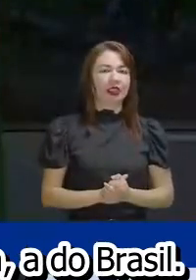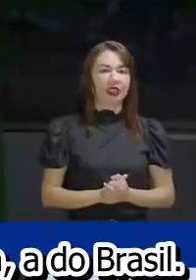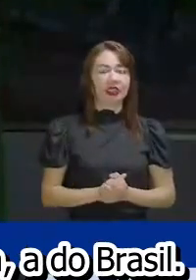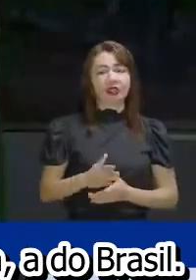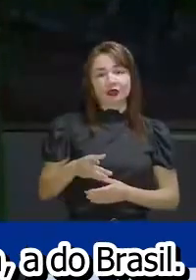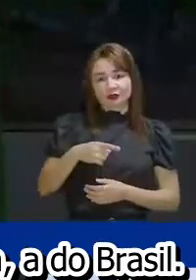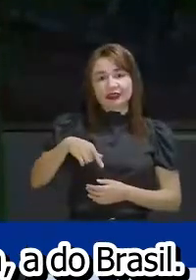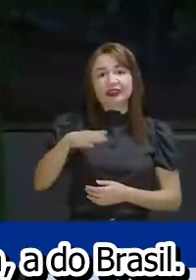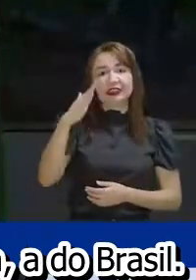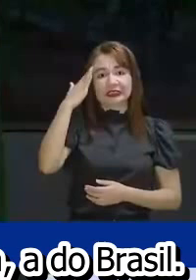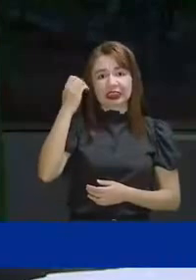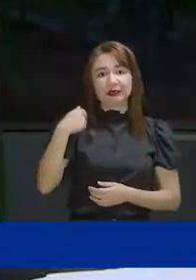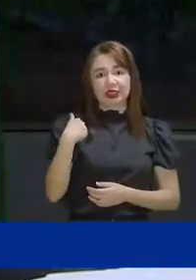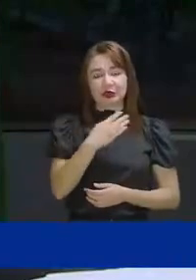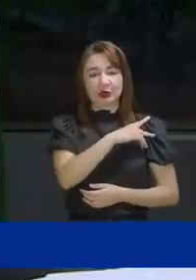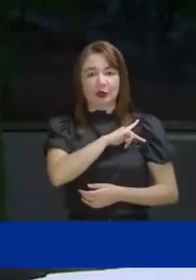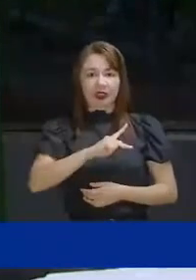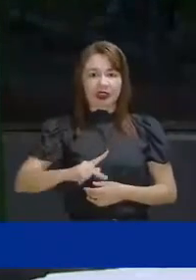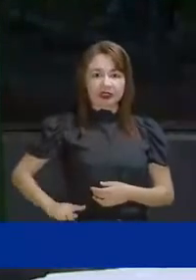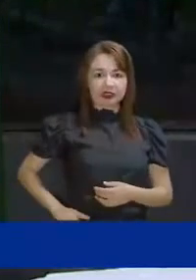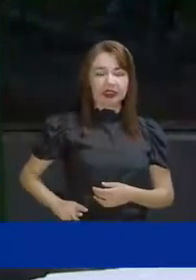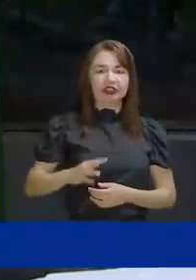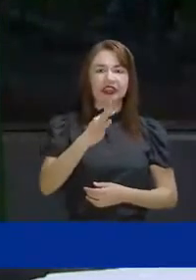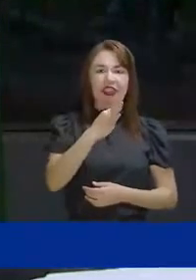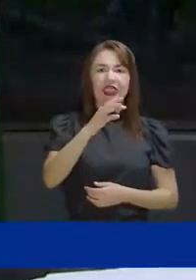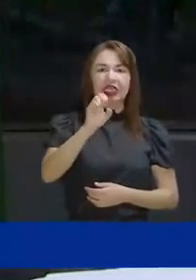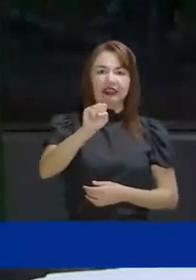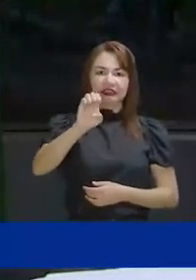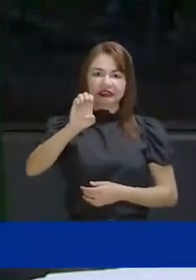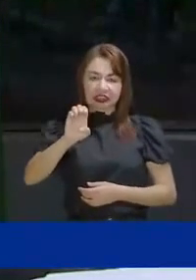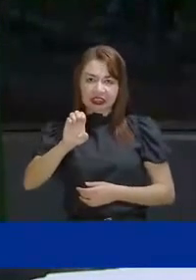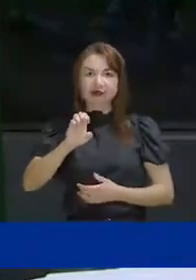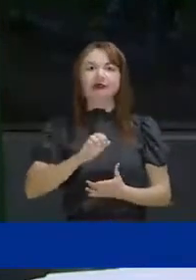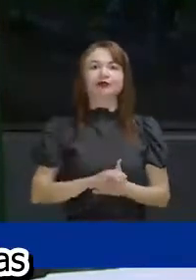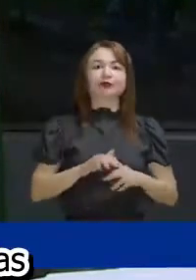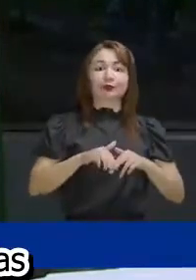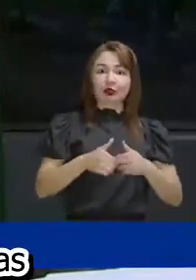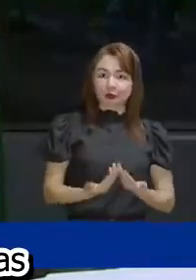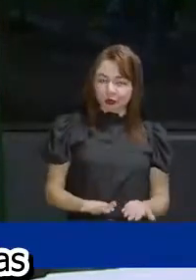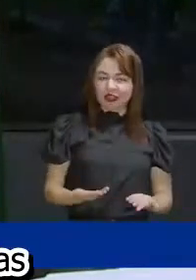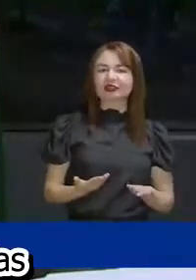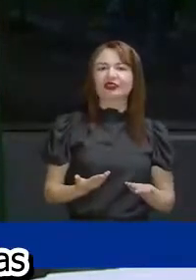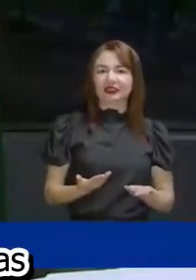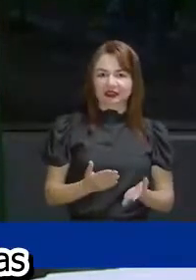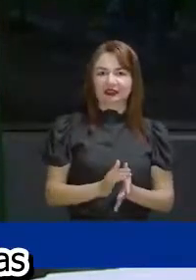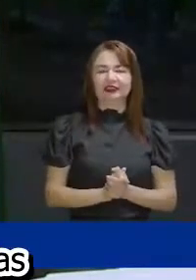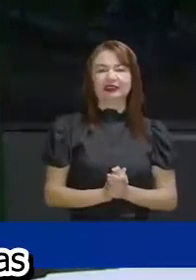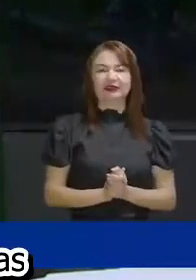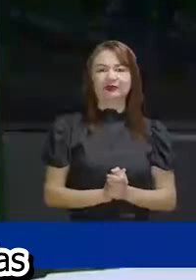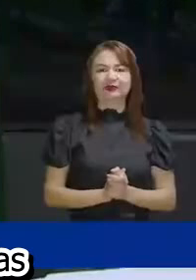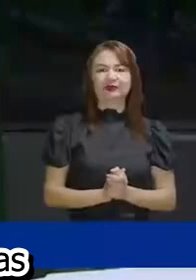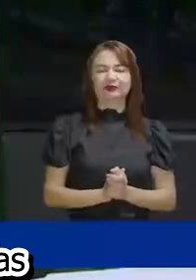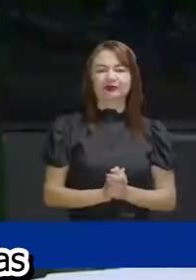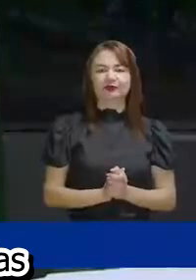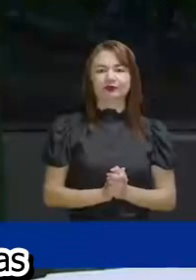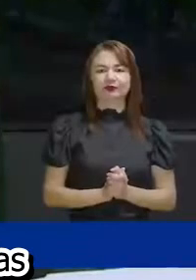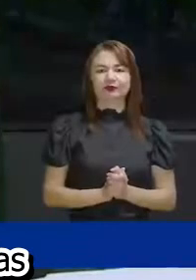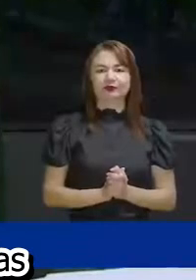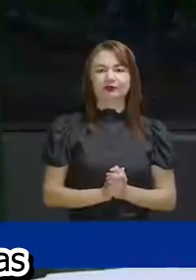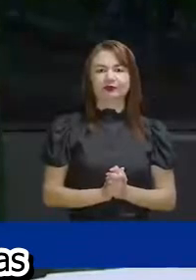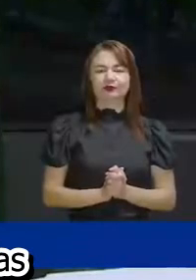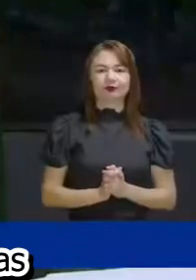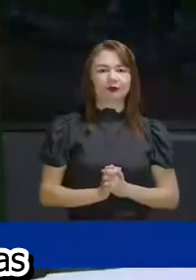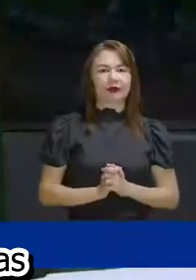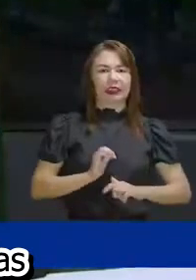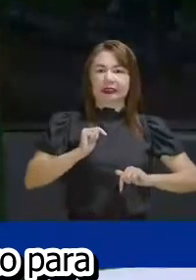e à direita, a do Brasil. Do Tribunal Superior Eleitoral e nessa condição, com acervo no fundo, parede de